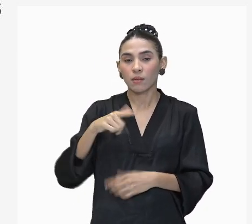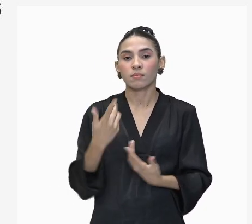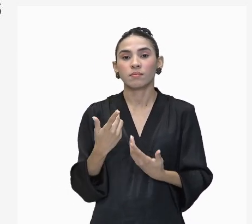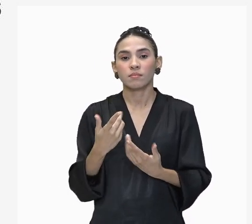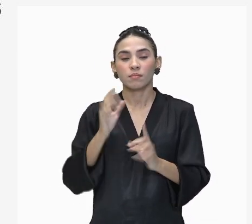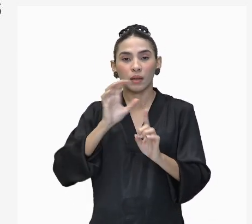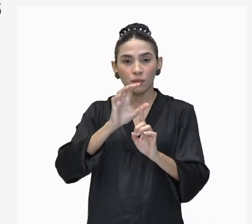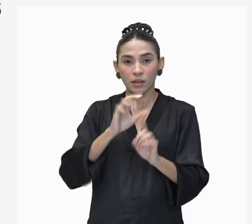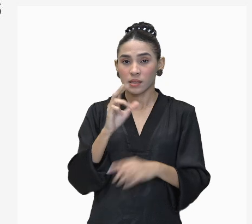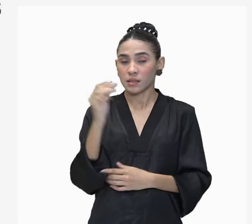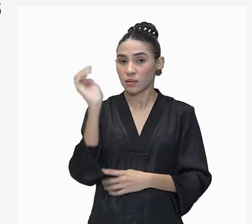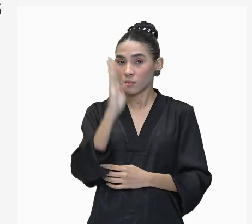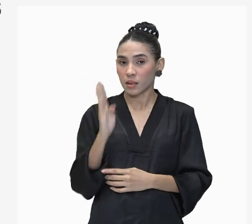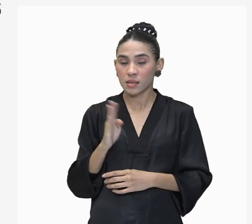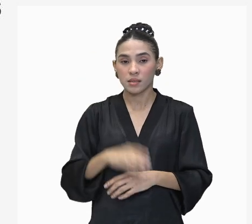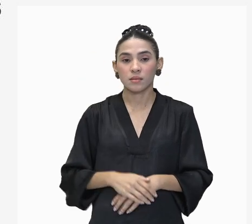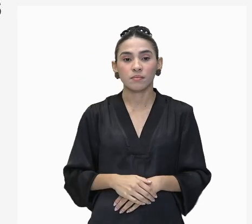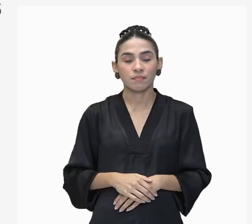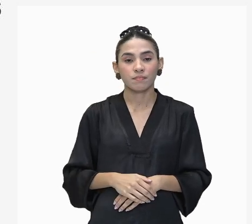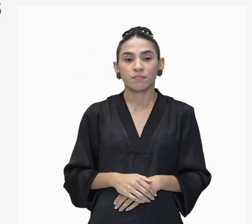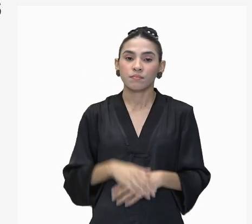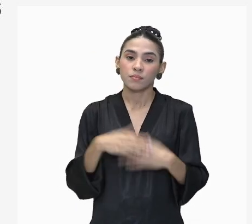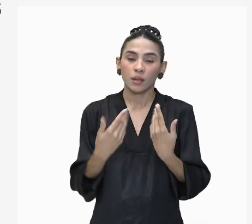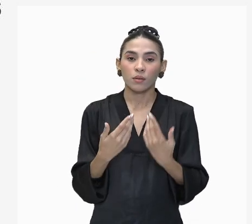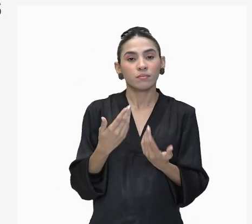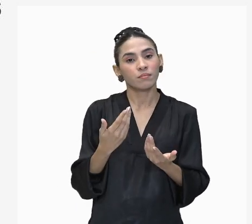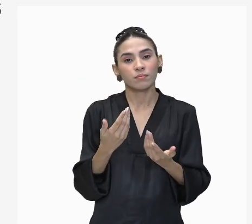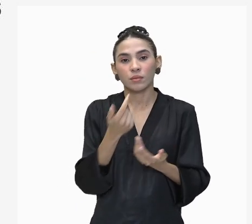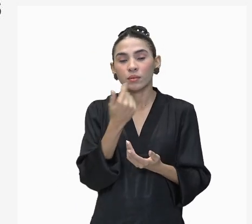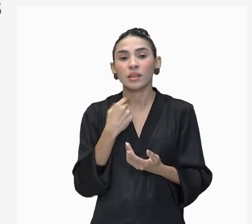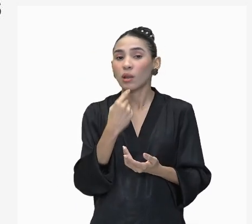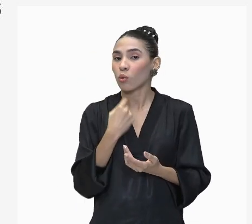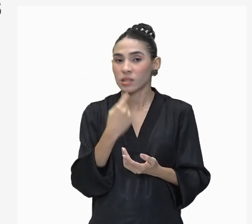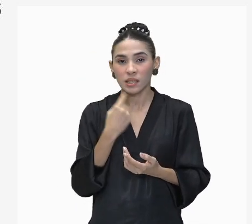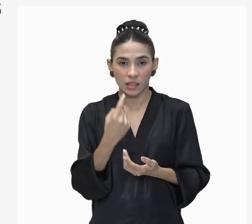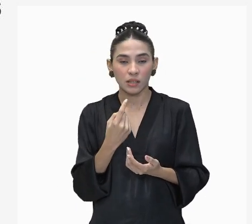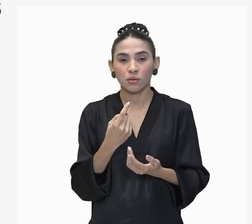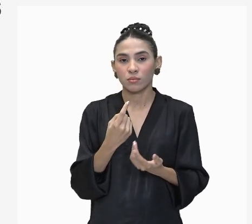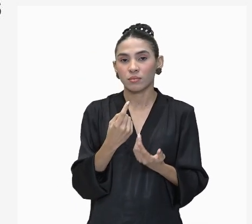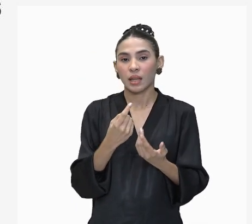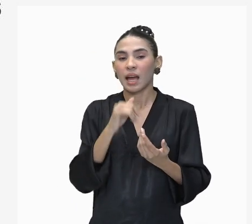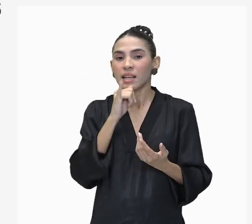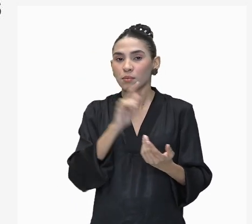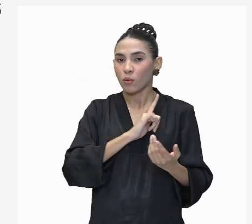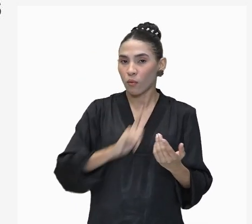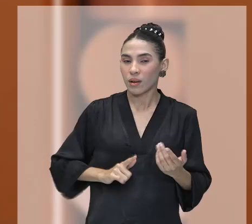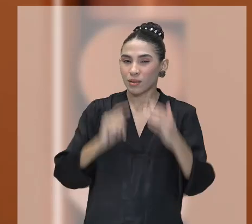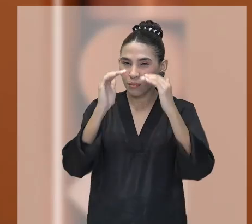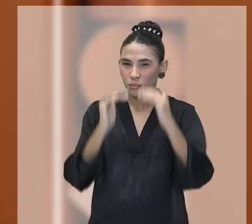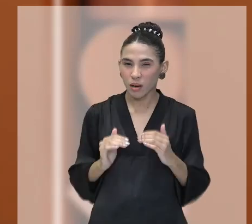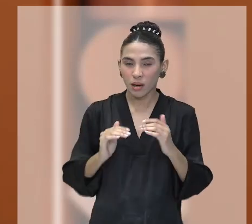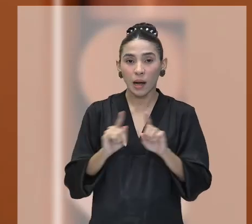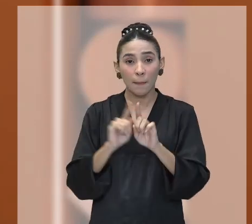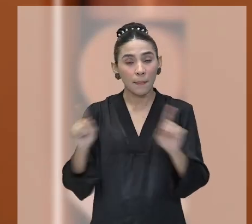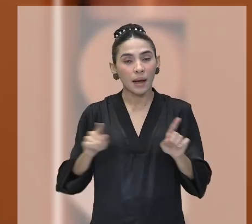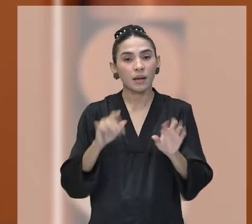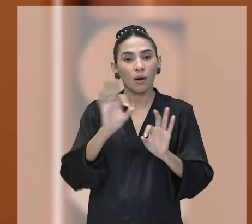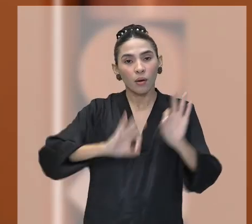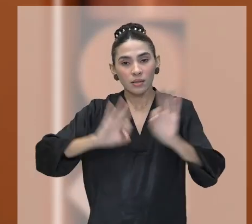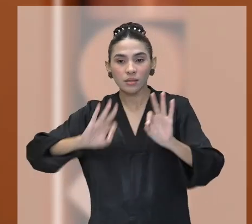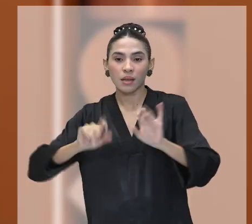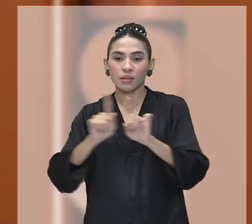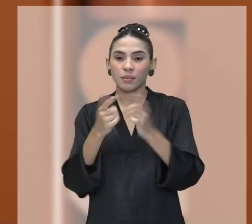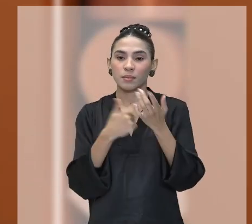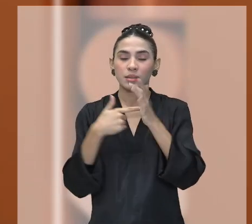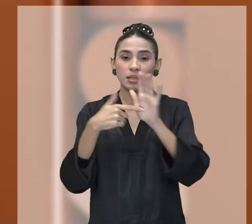ali conseguido atingir o seu principal objetivo, que era justamente derrubar o governo, eles se articularam e mostraram